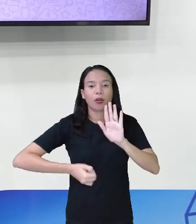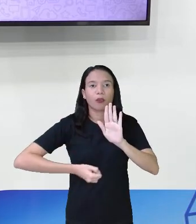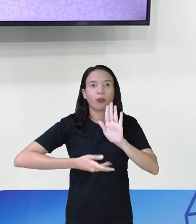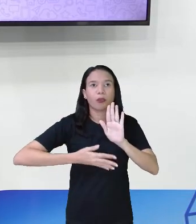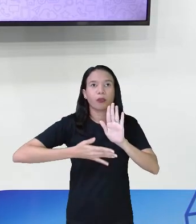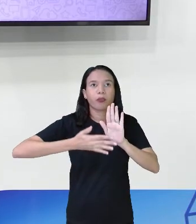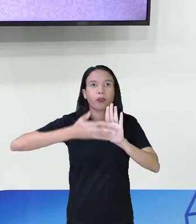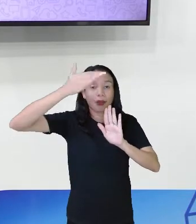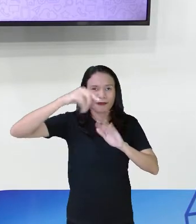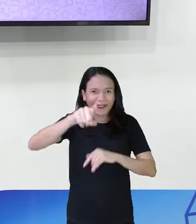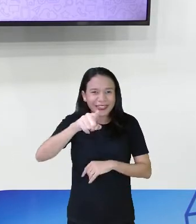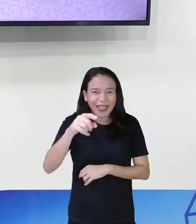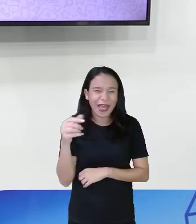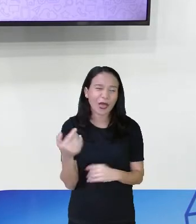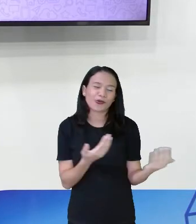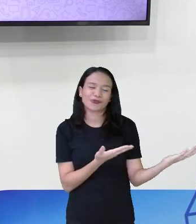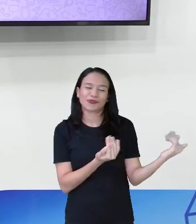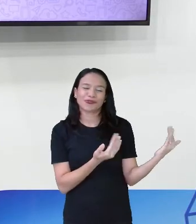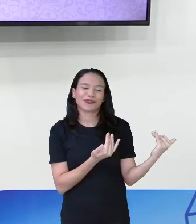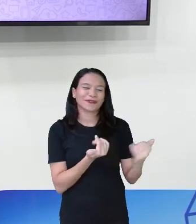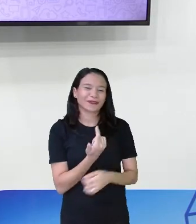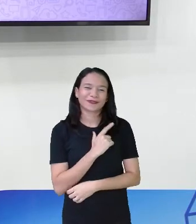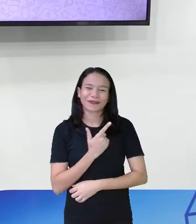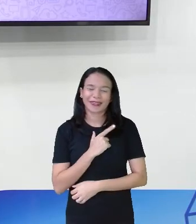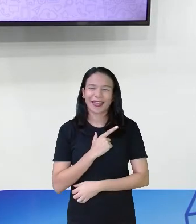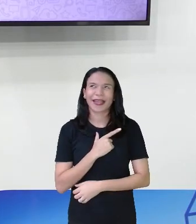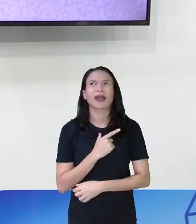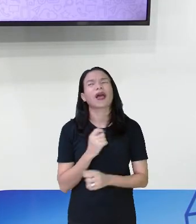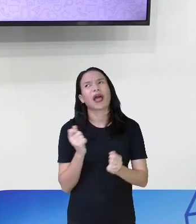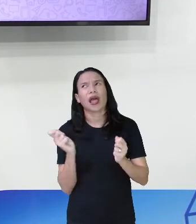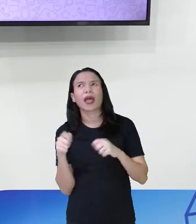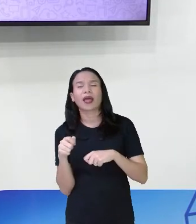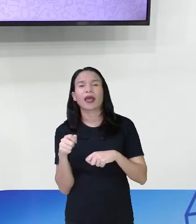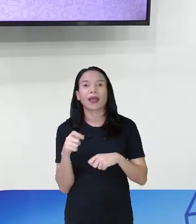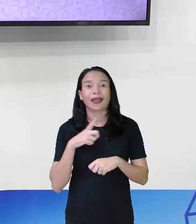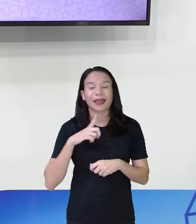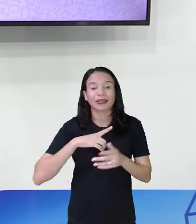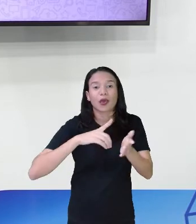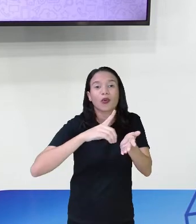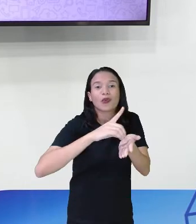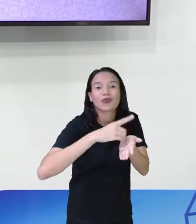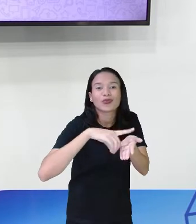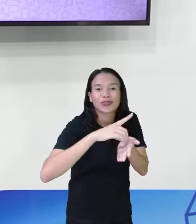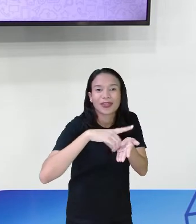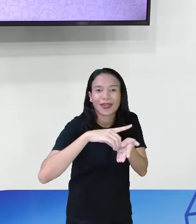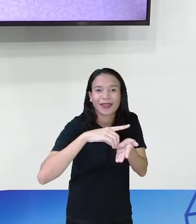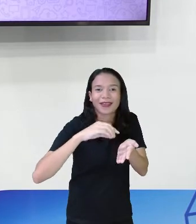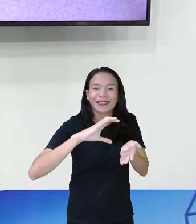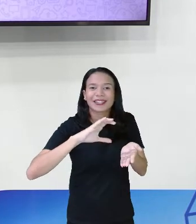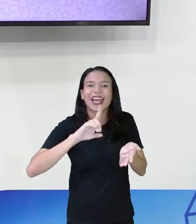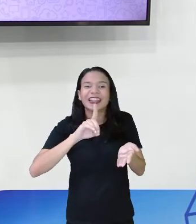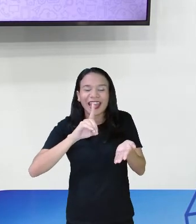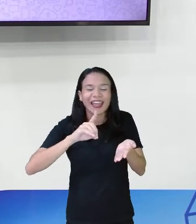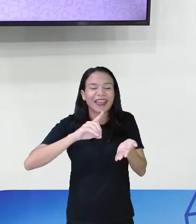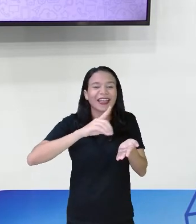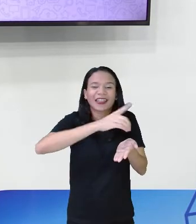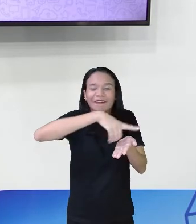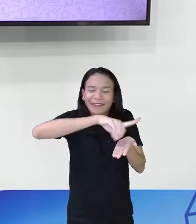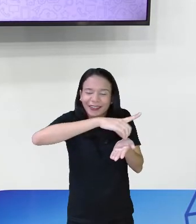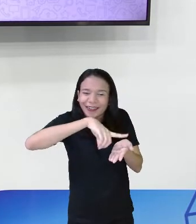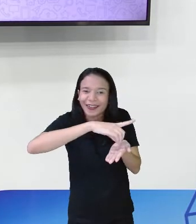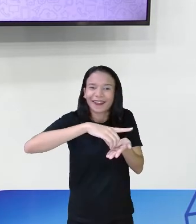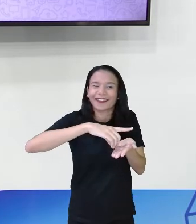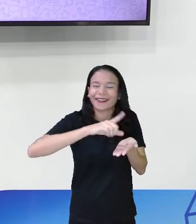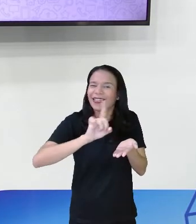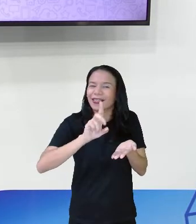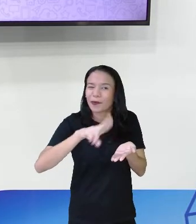muito novinhos, não alcançaram, talvez alguns, o CD, né, que já está ultrapassado, CD, DVD, não é mais tão